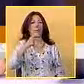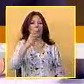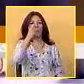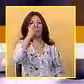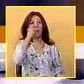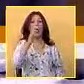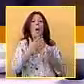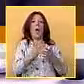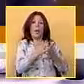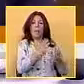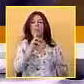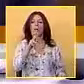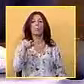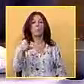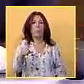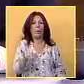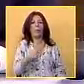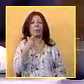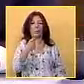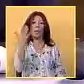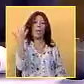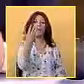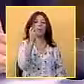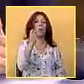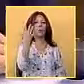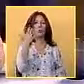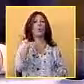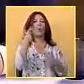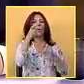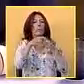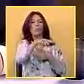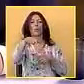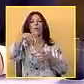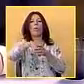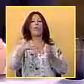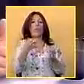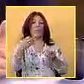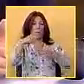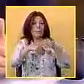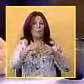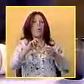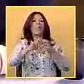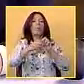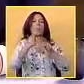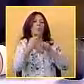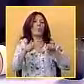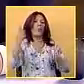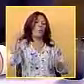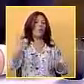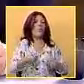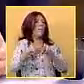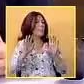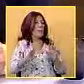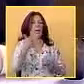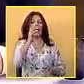Vamos responder à sua pergunta. Há 5 anos, quando as pessoas votaram, os problemas eram outros.